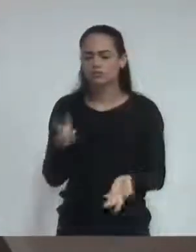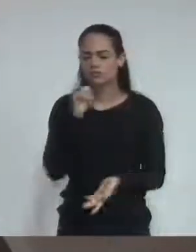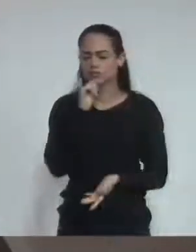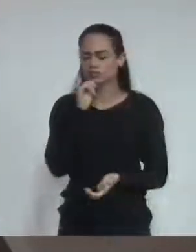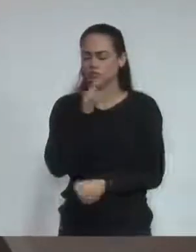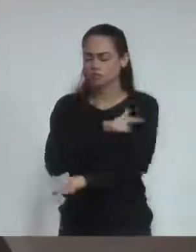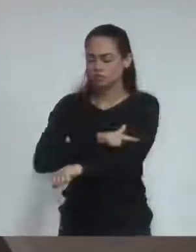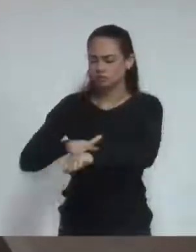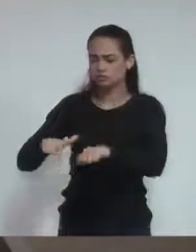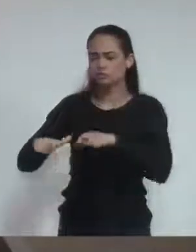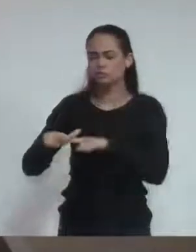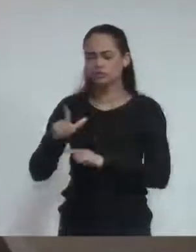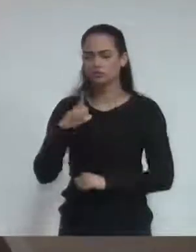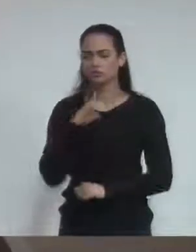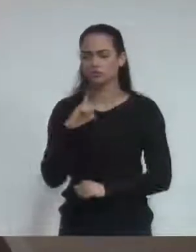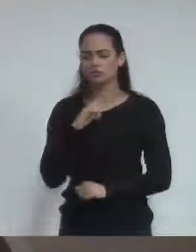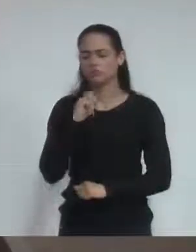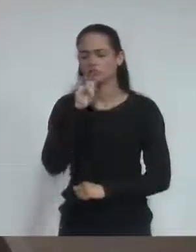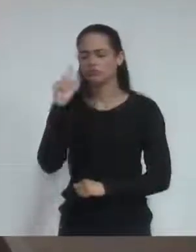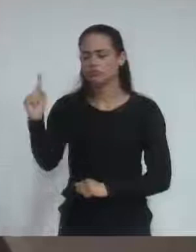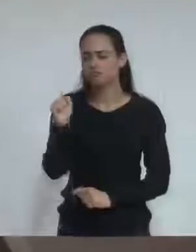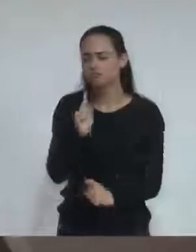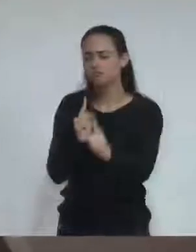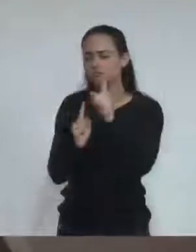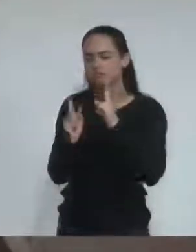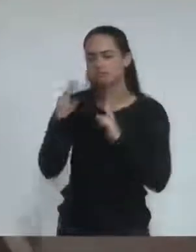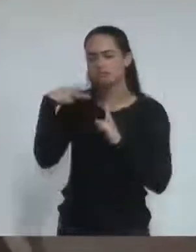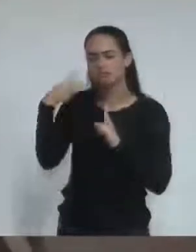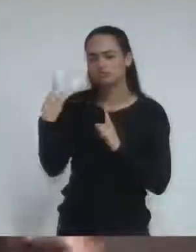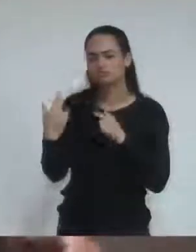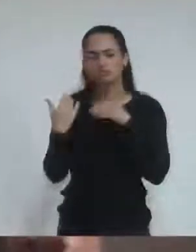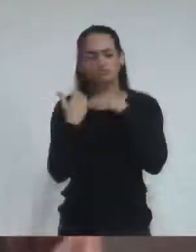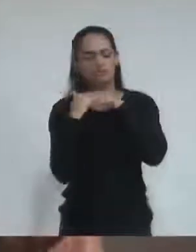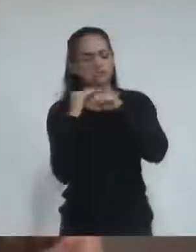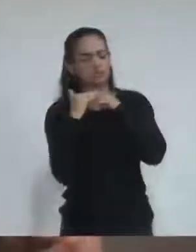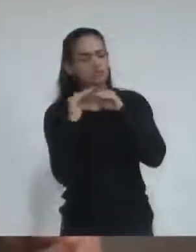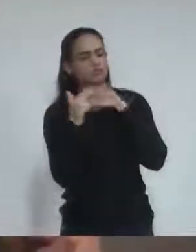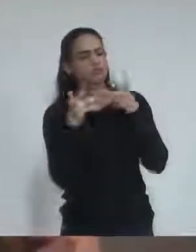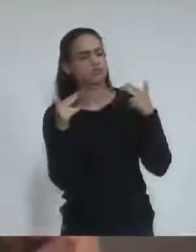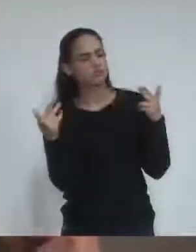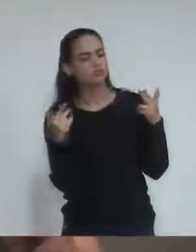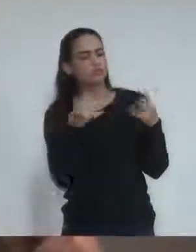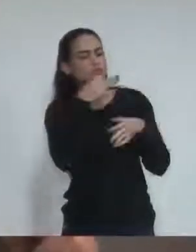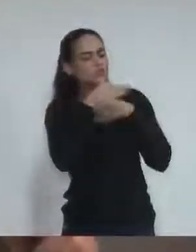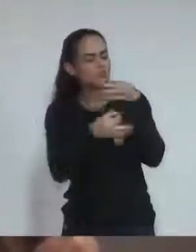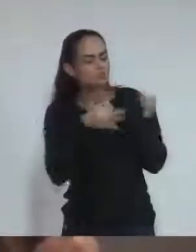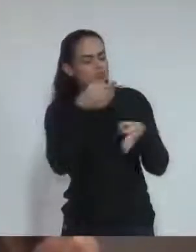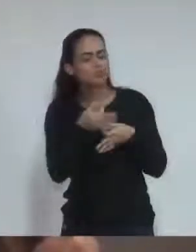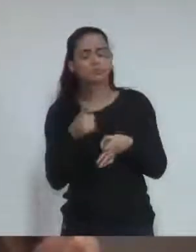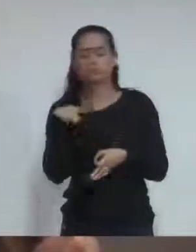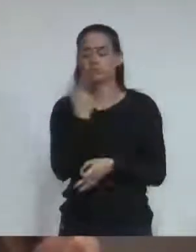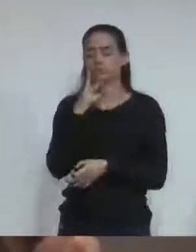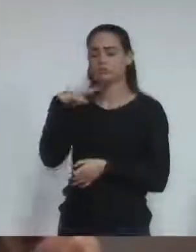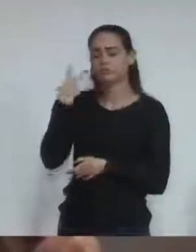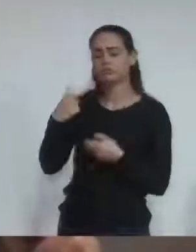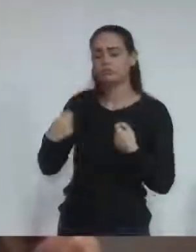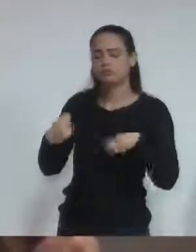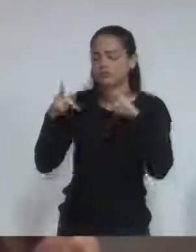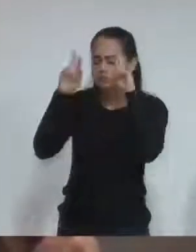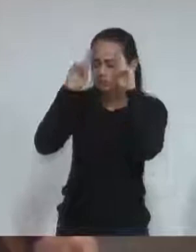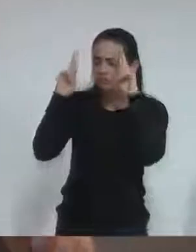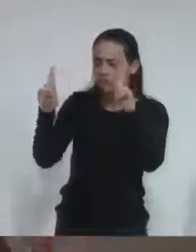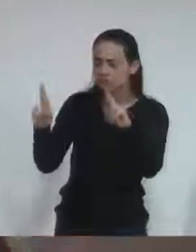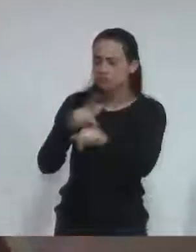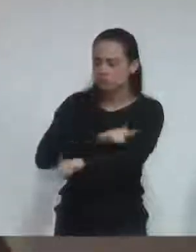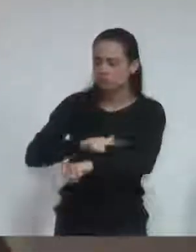pais fizeram, vindo falar com os vereadores, apresentando as reivindicações, que são muito justas, a gente tem que ouvir e respeitar. Né? Ruim